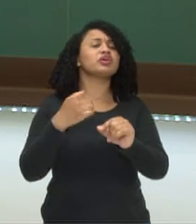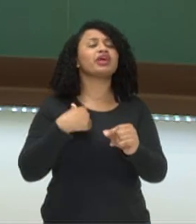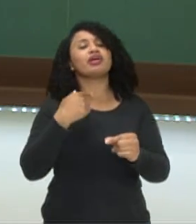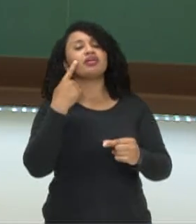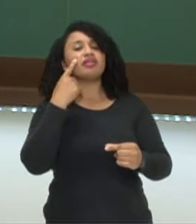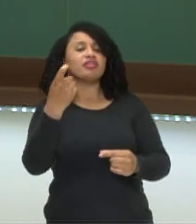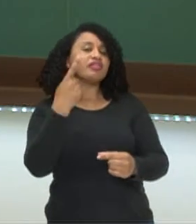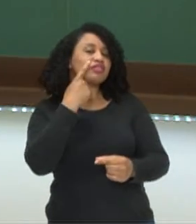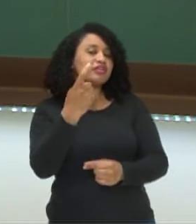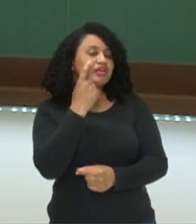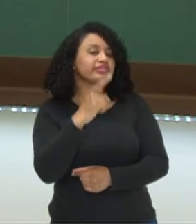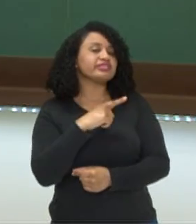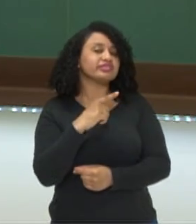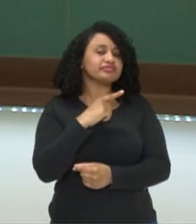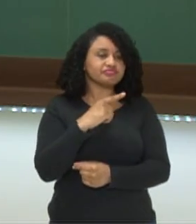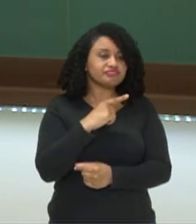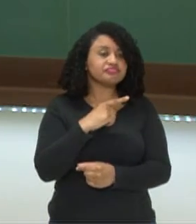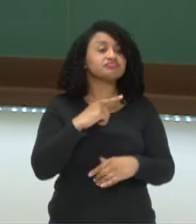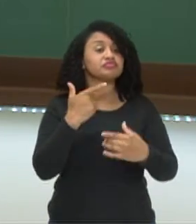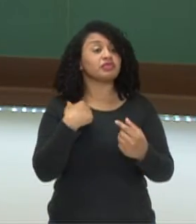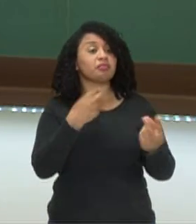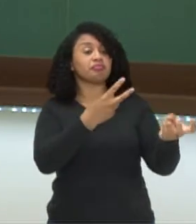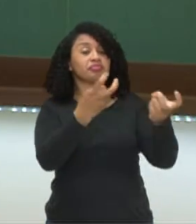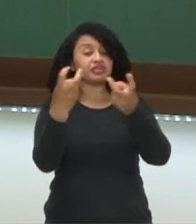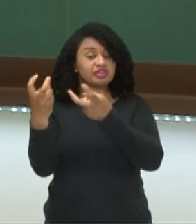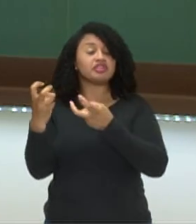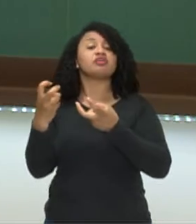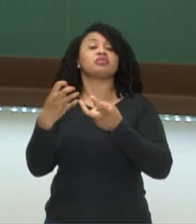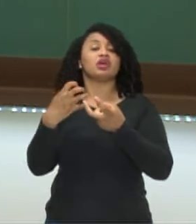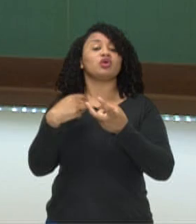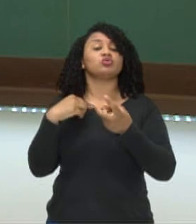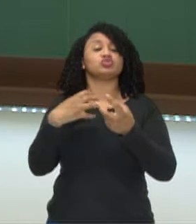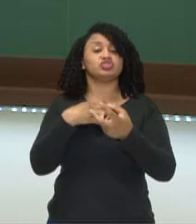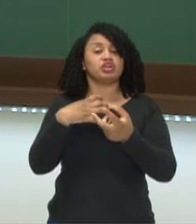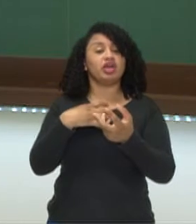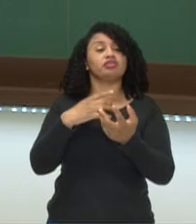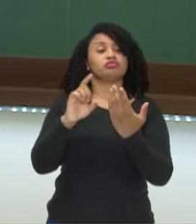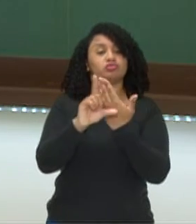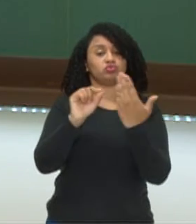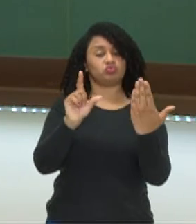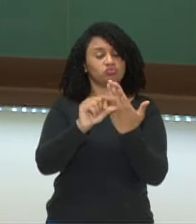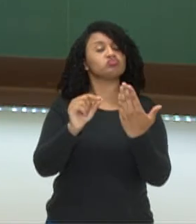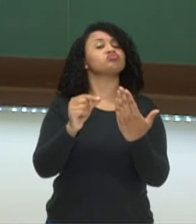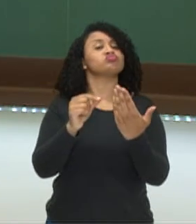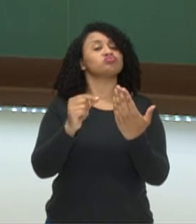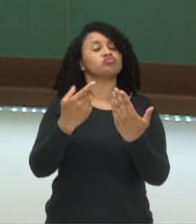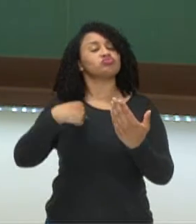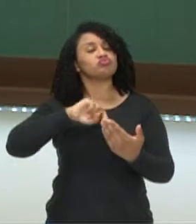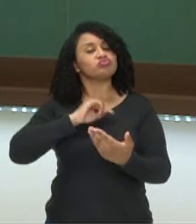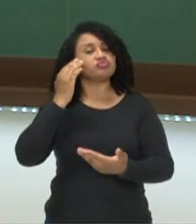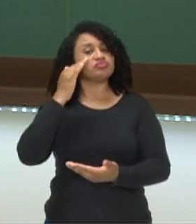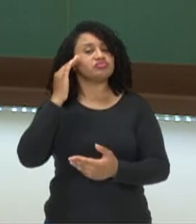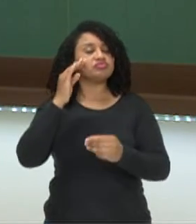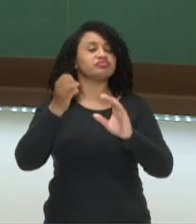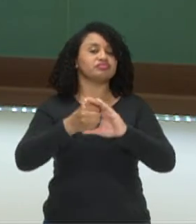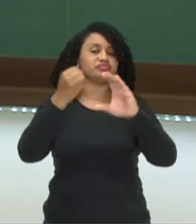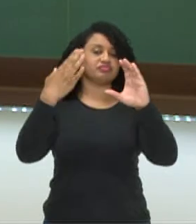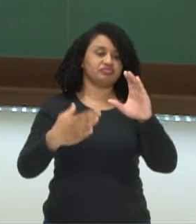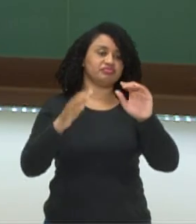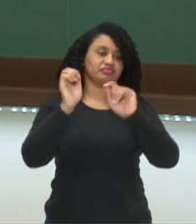interesses. Então, ao observar a abordagem feita por Machado de Assis, nós pegamos bem essa